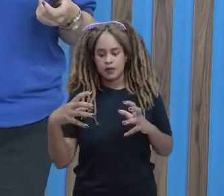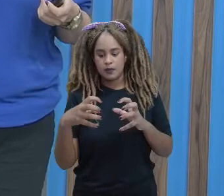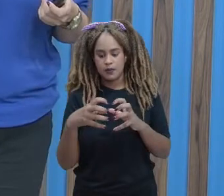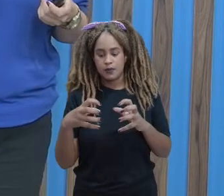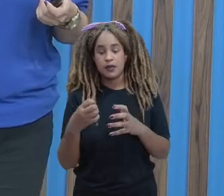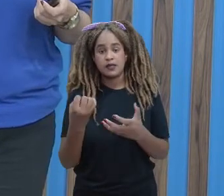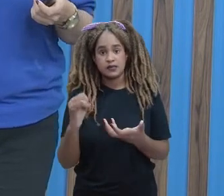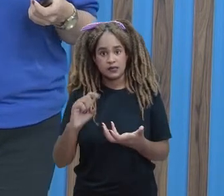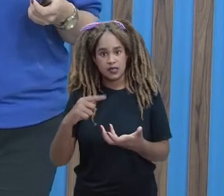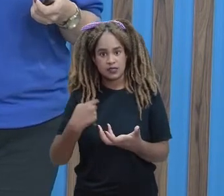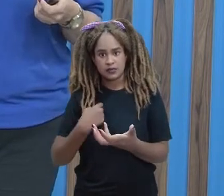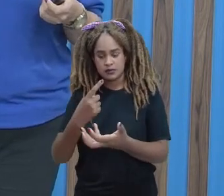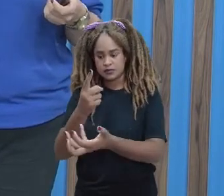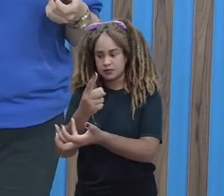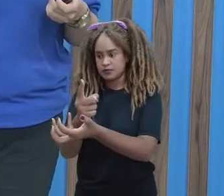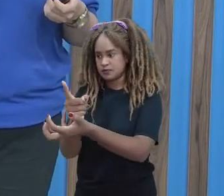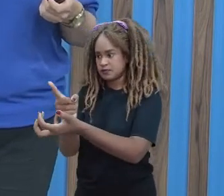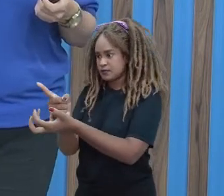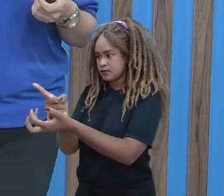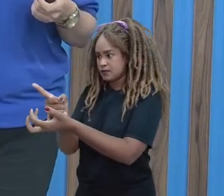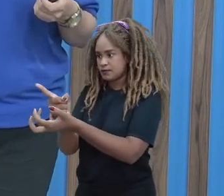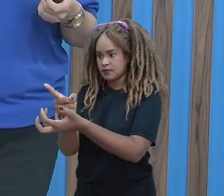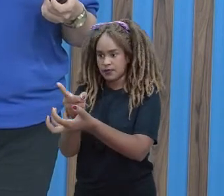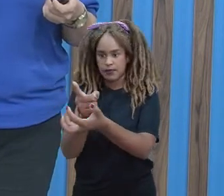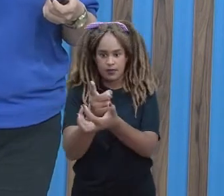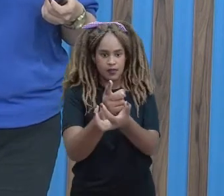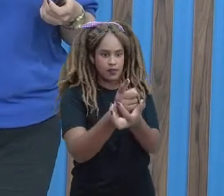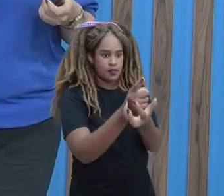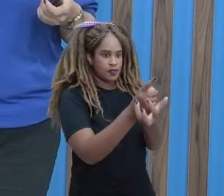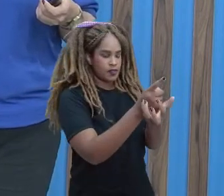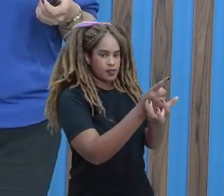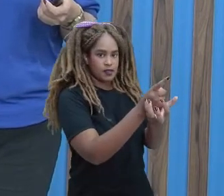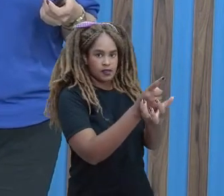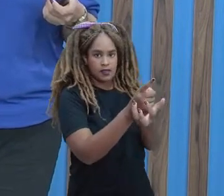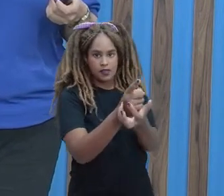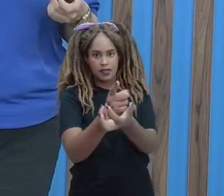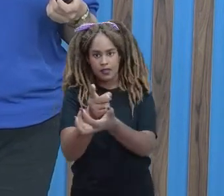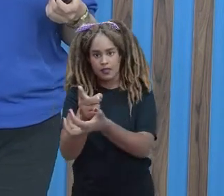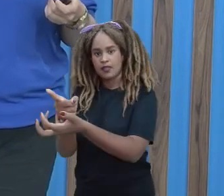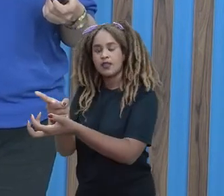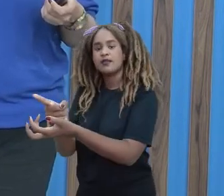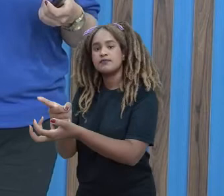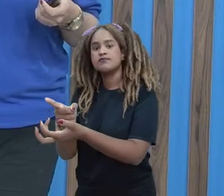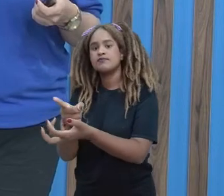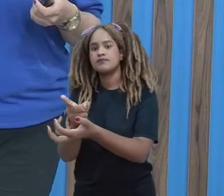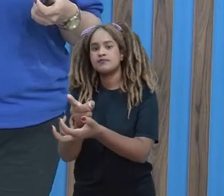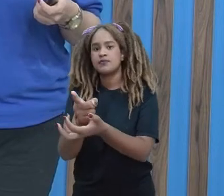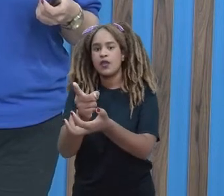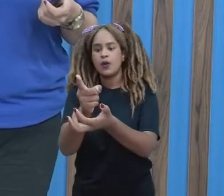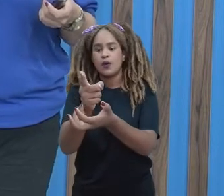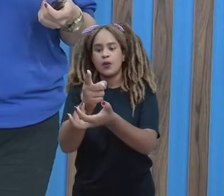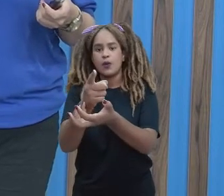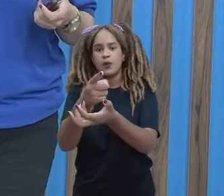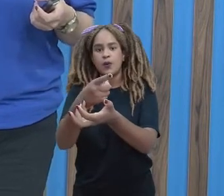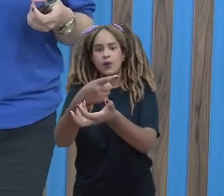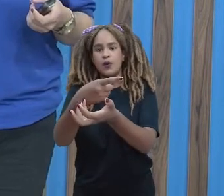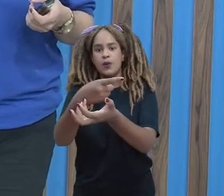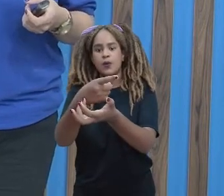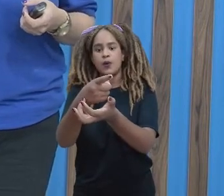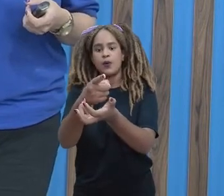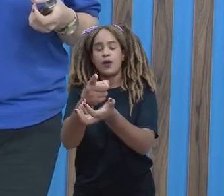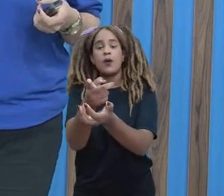gente deixa aquela bússola livrezinha ali, né, a agulhinha tá livre, ela vai procurar o quê?